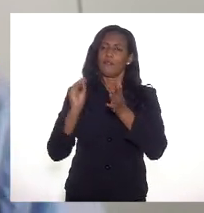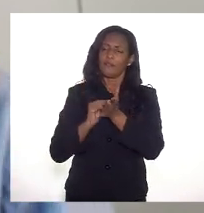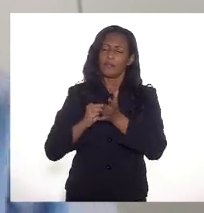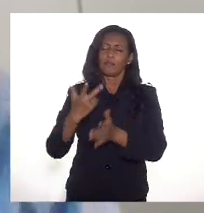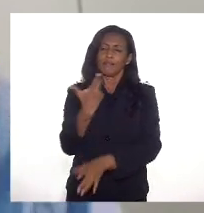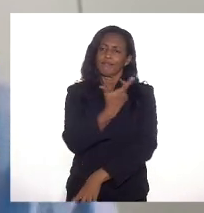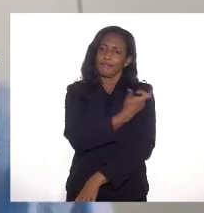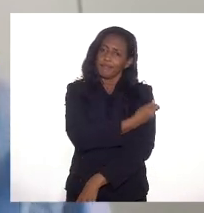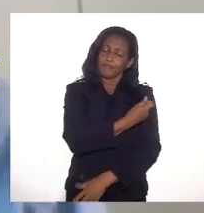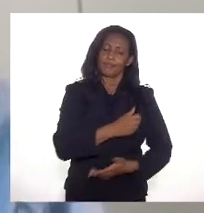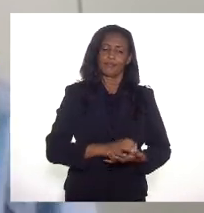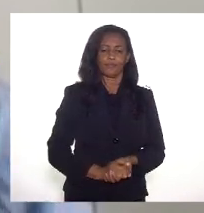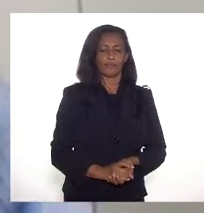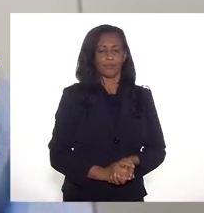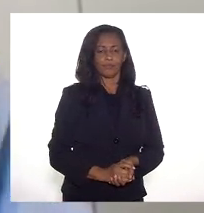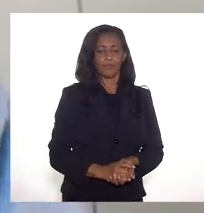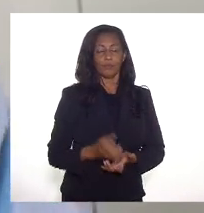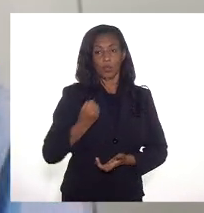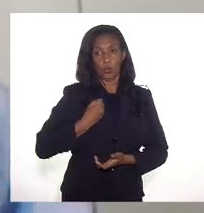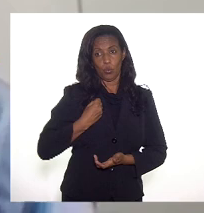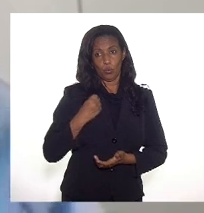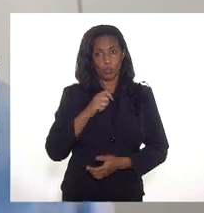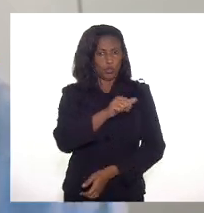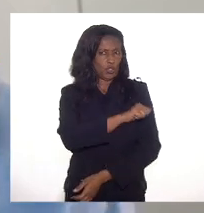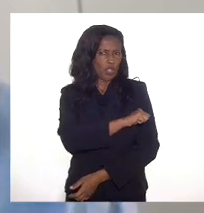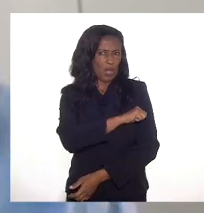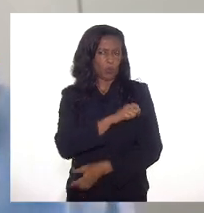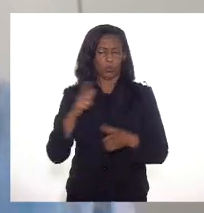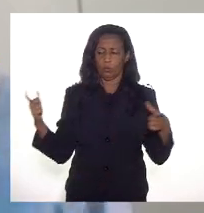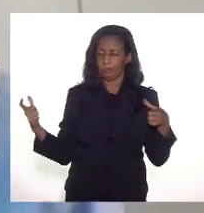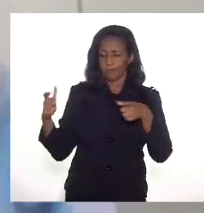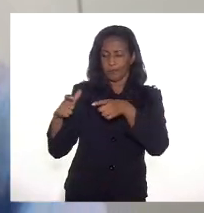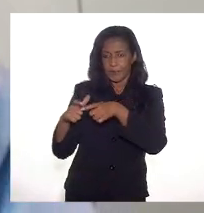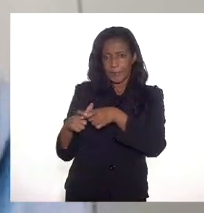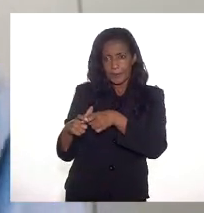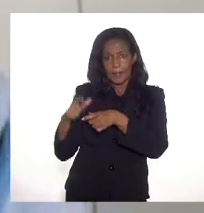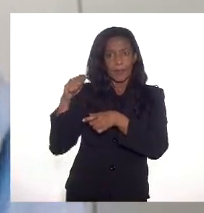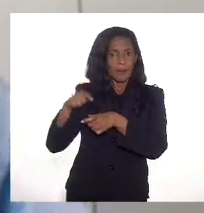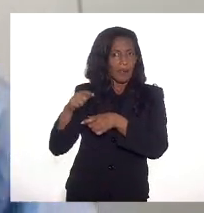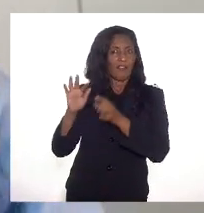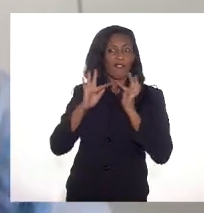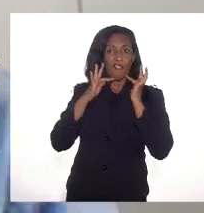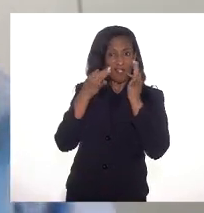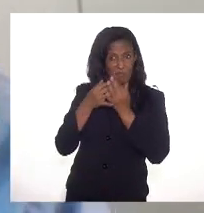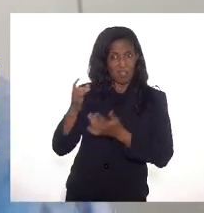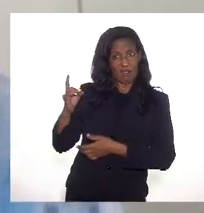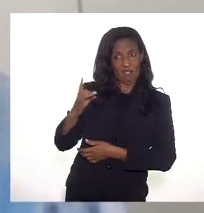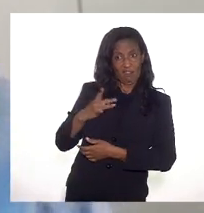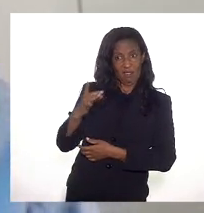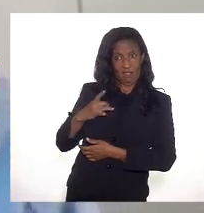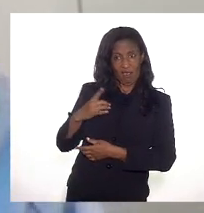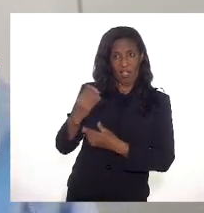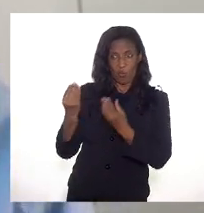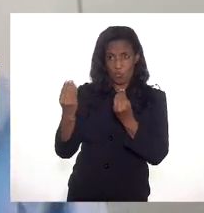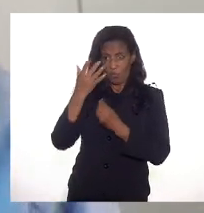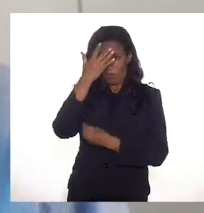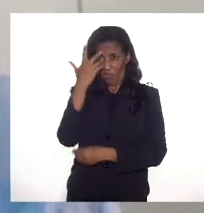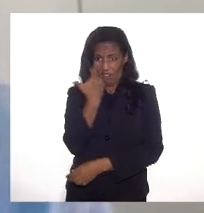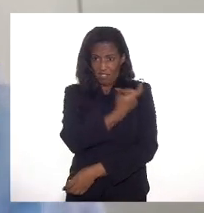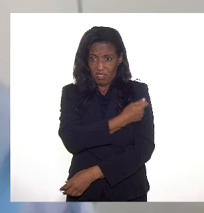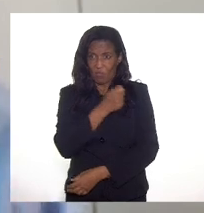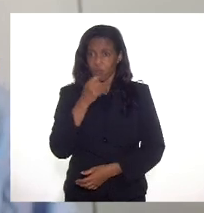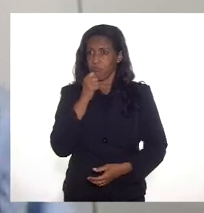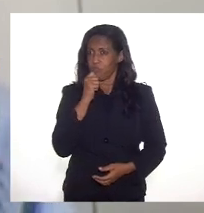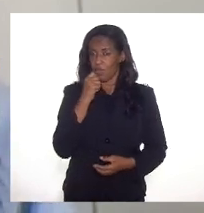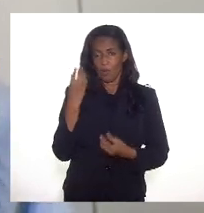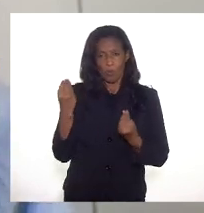vacinados. O número de estudantes que têm voltado tem sido pequeno, porque as famílias estão com medo, porque muita gente ainda não está vacinada, os profissionais de